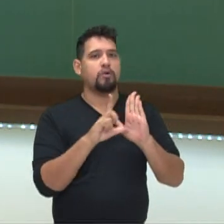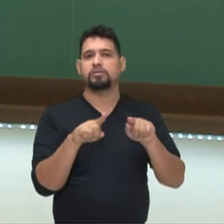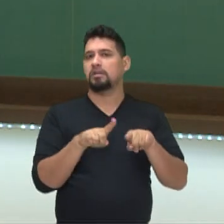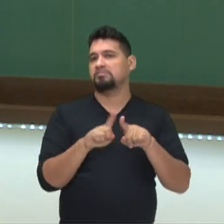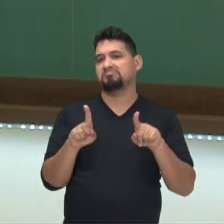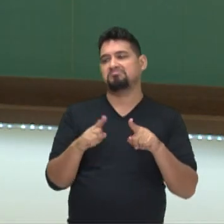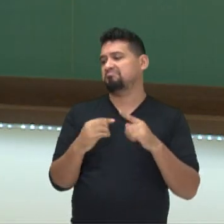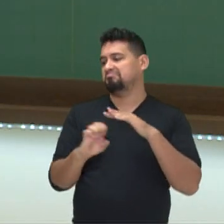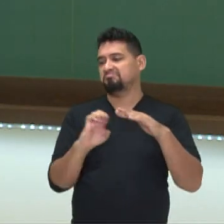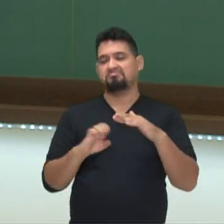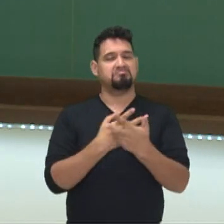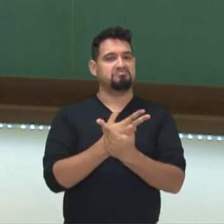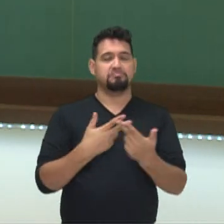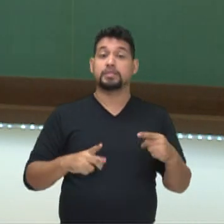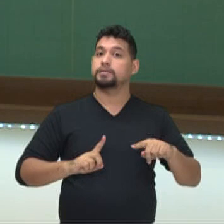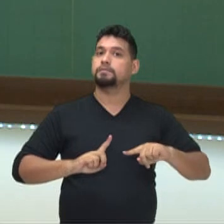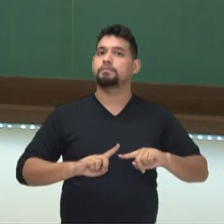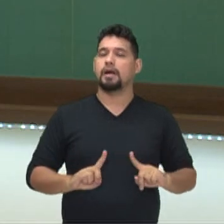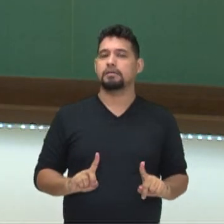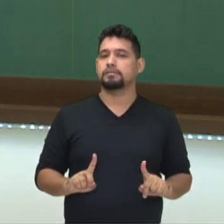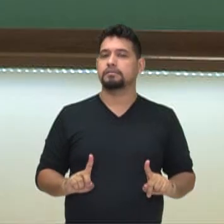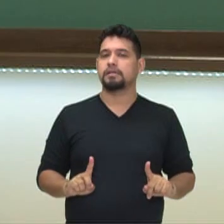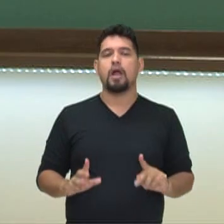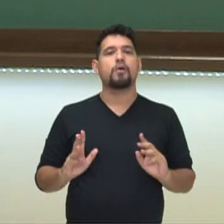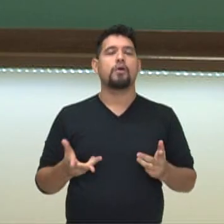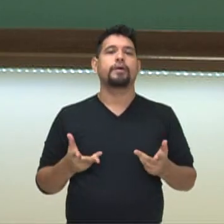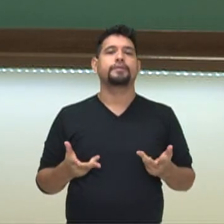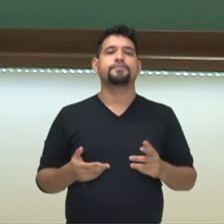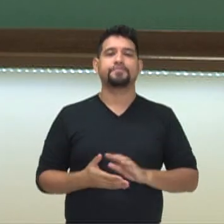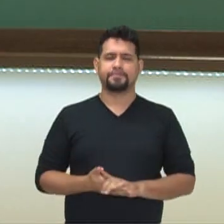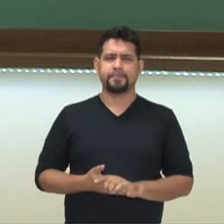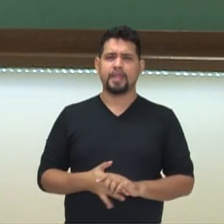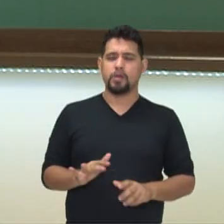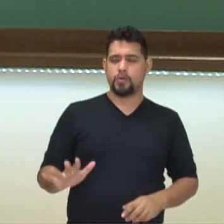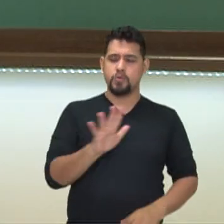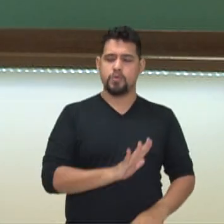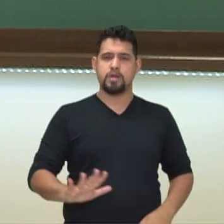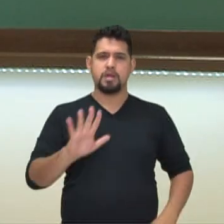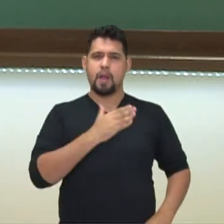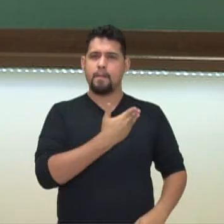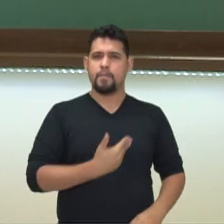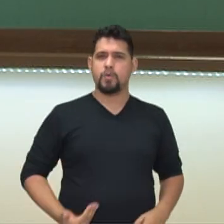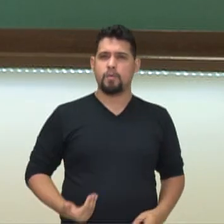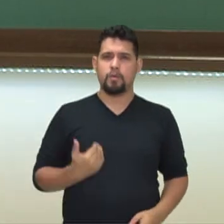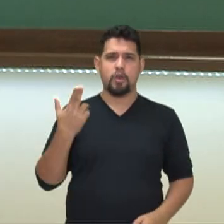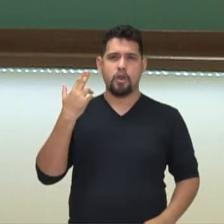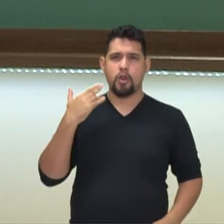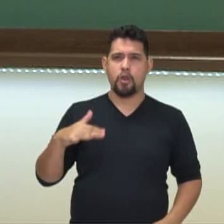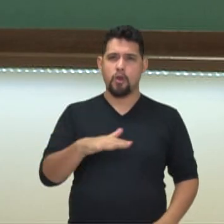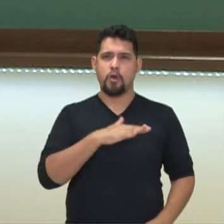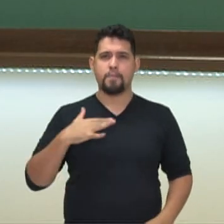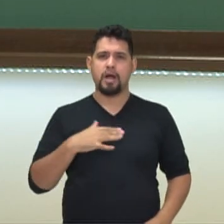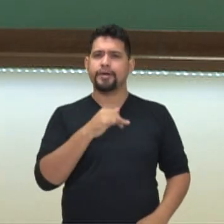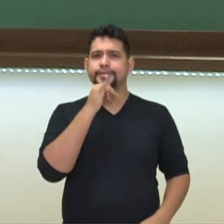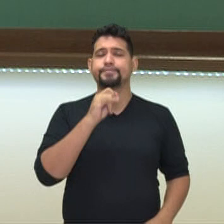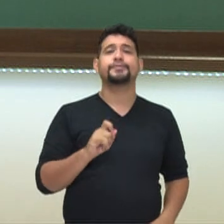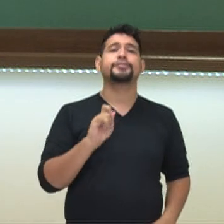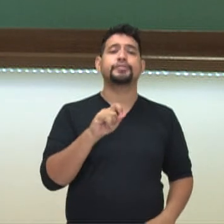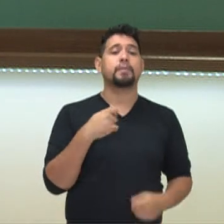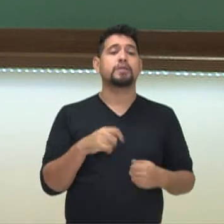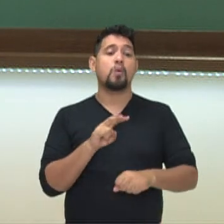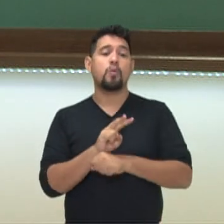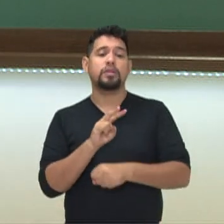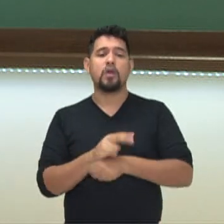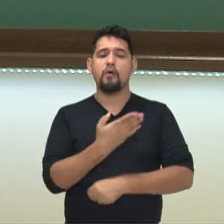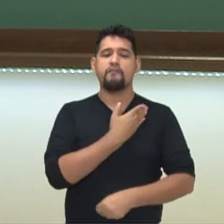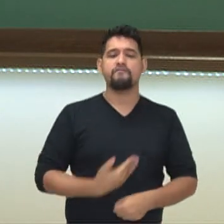comércio, enfim. E aí, a questão é, se o espaço público é o espaço comum, onde quem cuidar é o